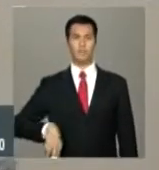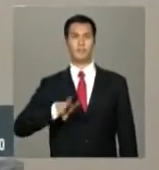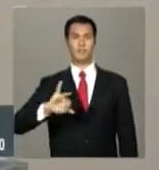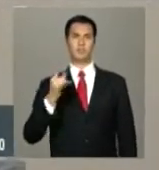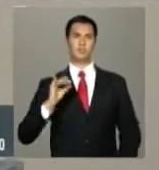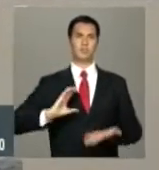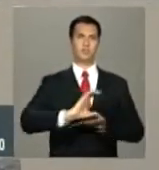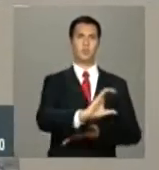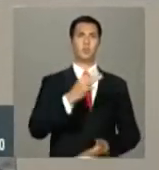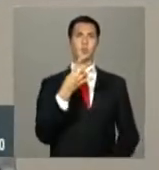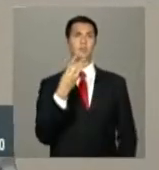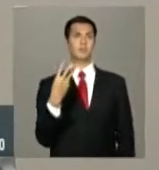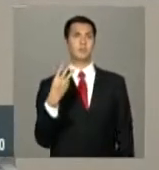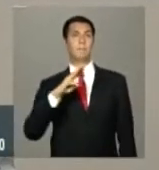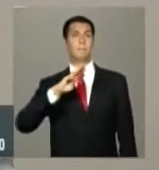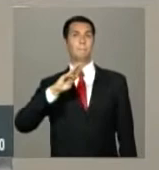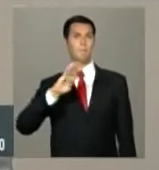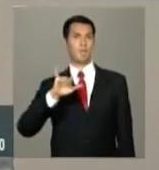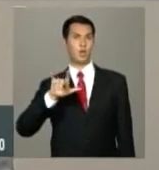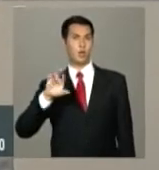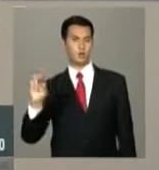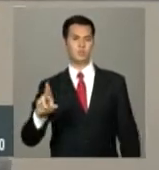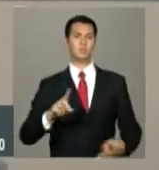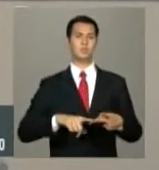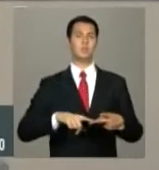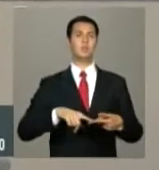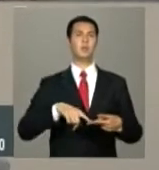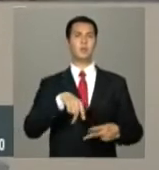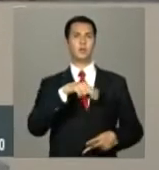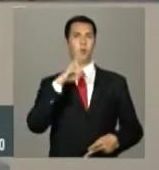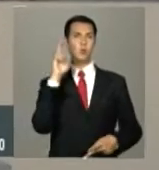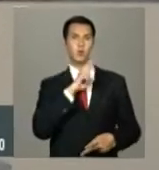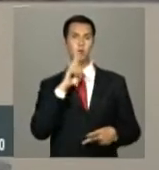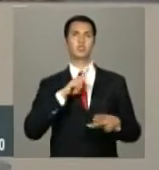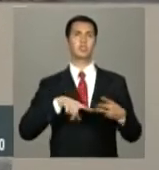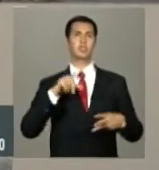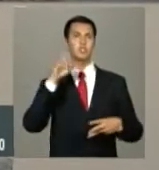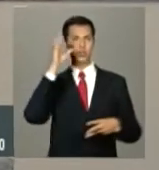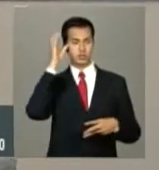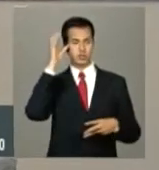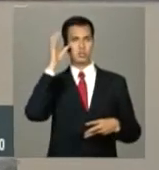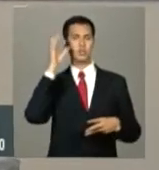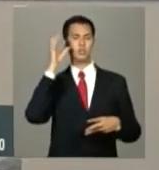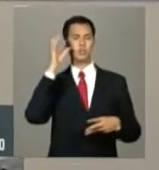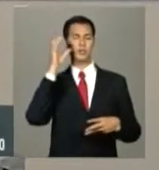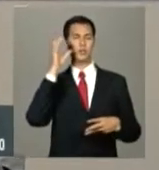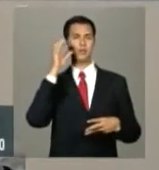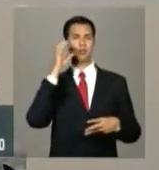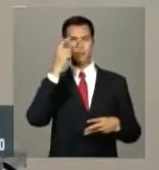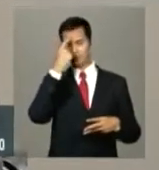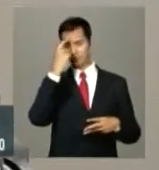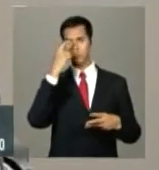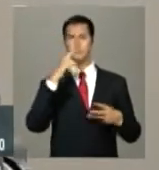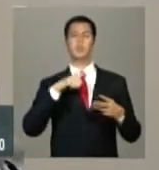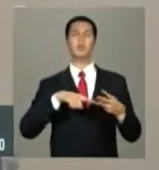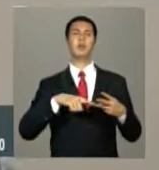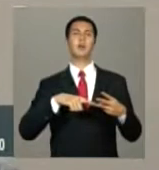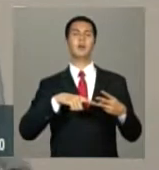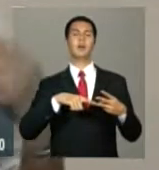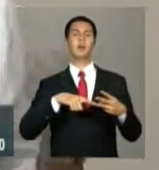os três países, Brasil, Índia e Rússia, 10 cada um, e a África do Sul, 2